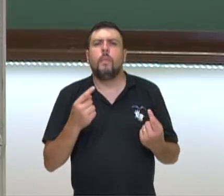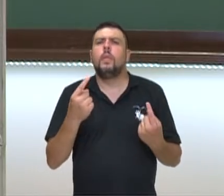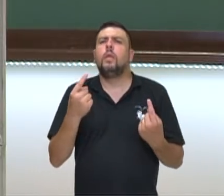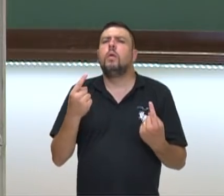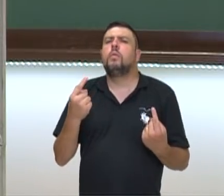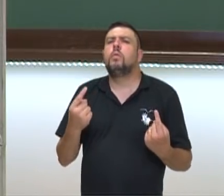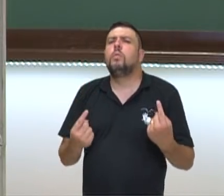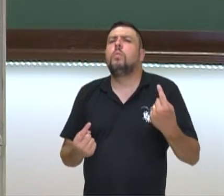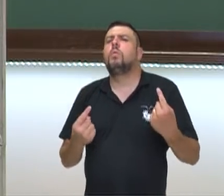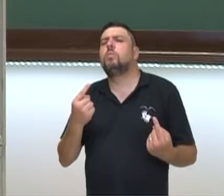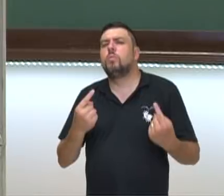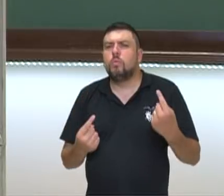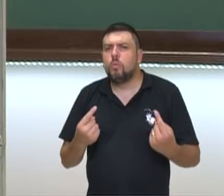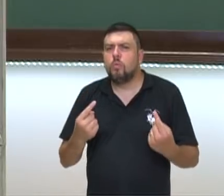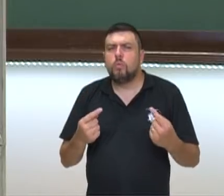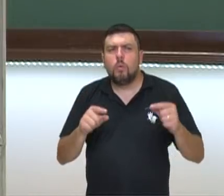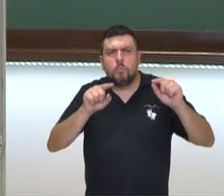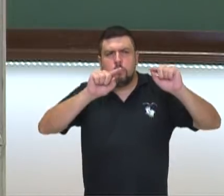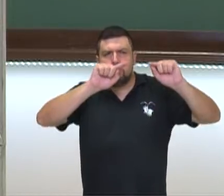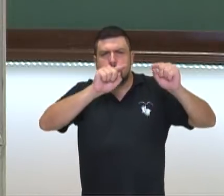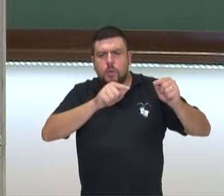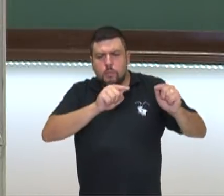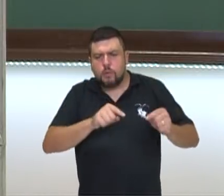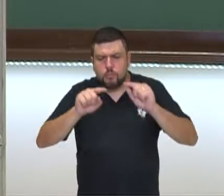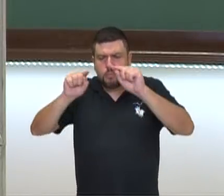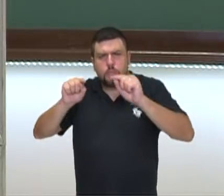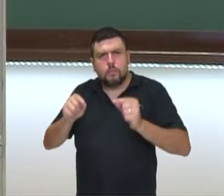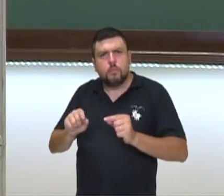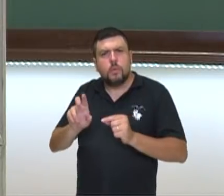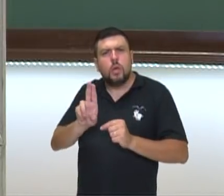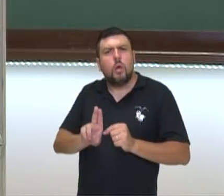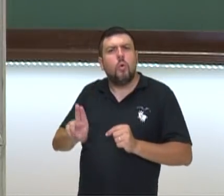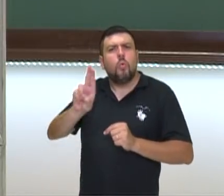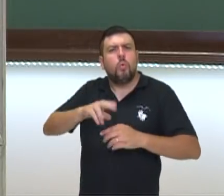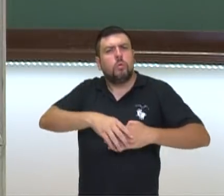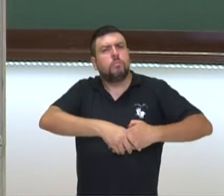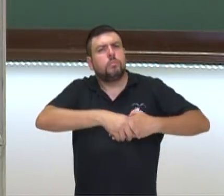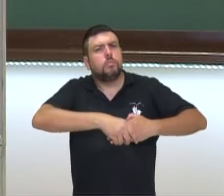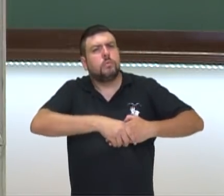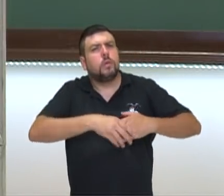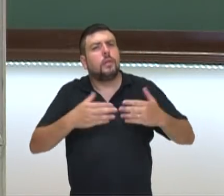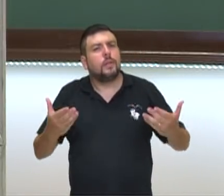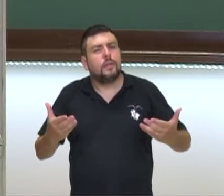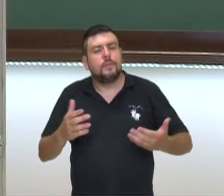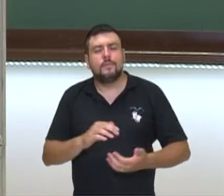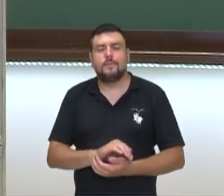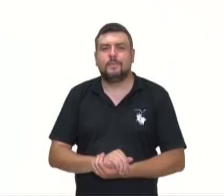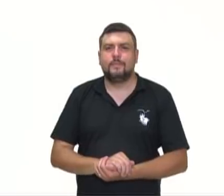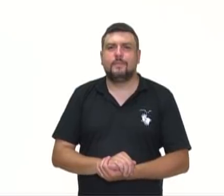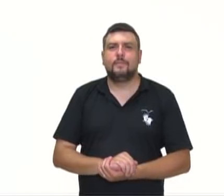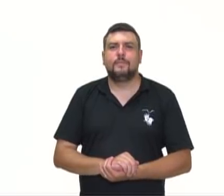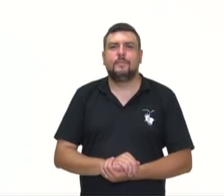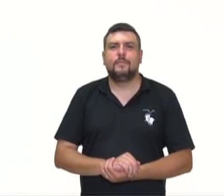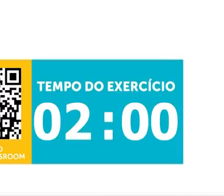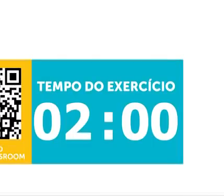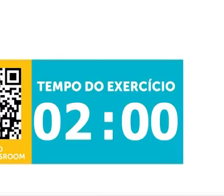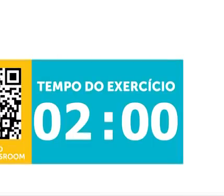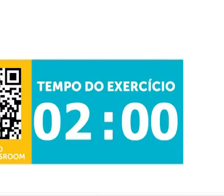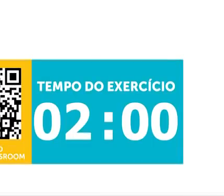aqui, tá, que as meninas estão usando para cumprimentar o Snoopy? Já volto para corrigir.